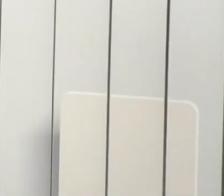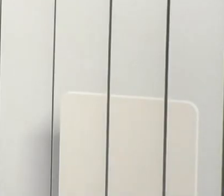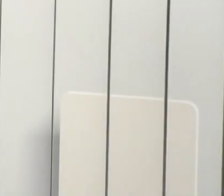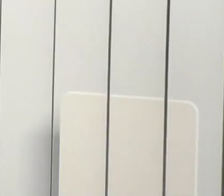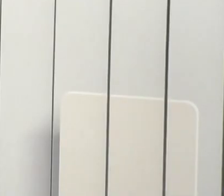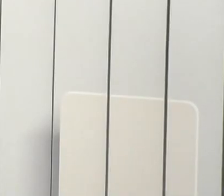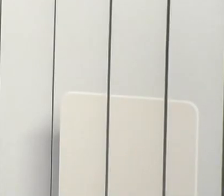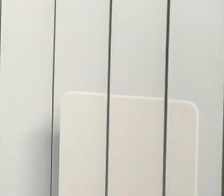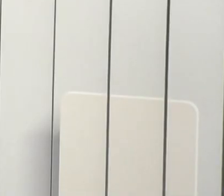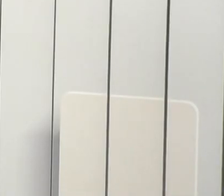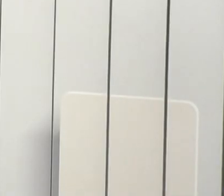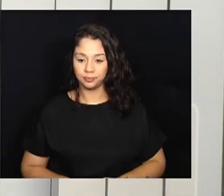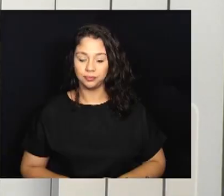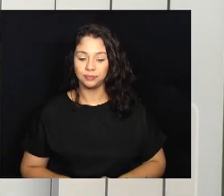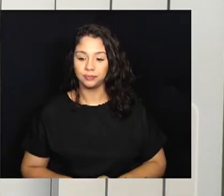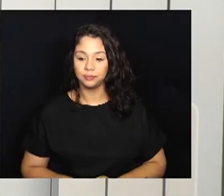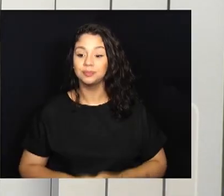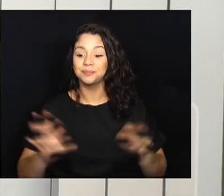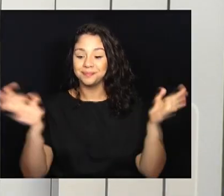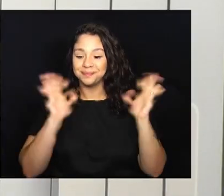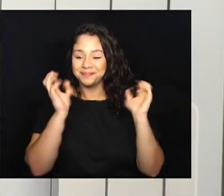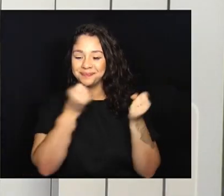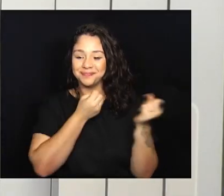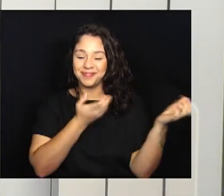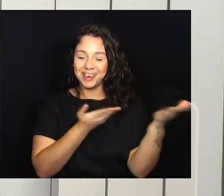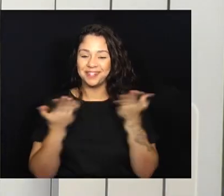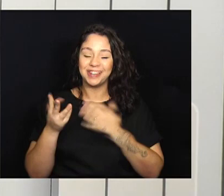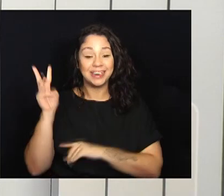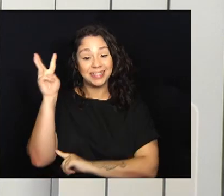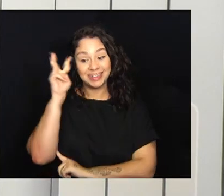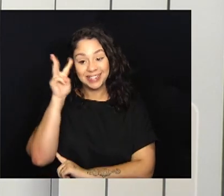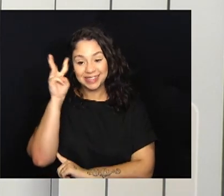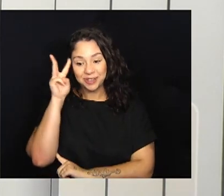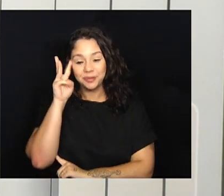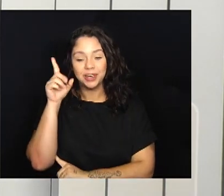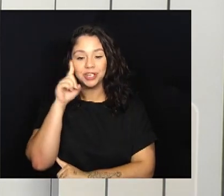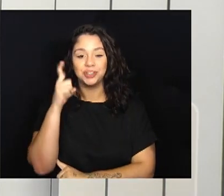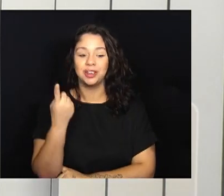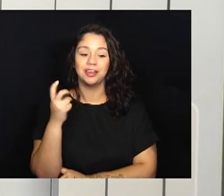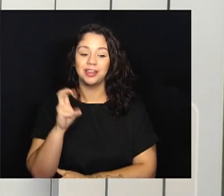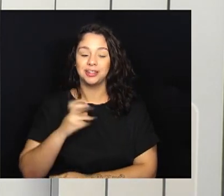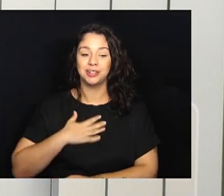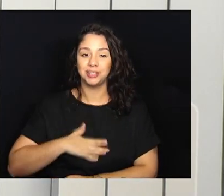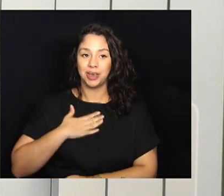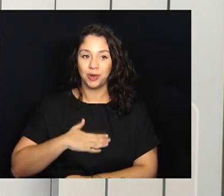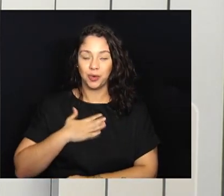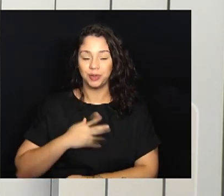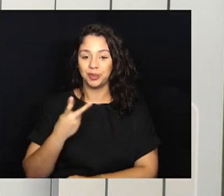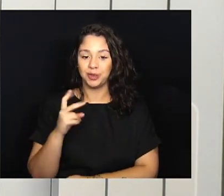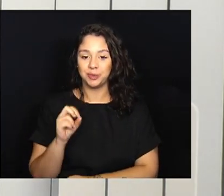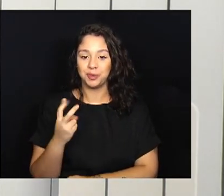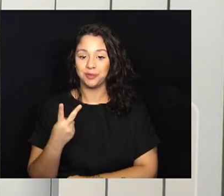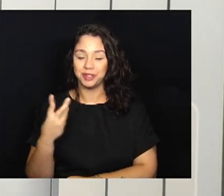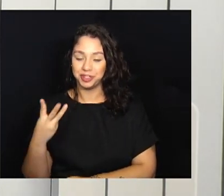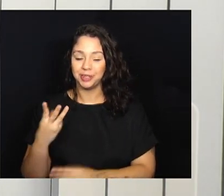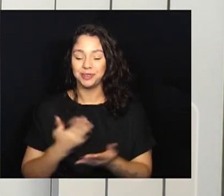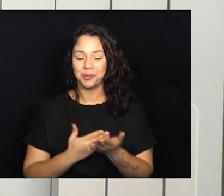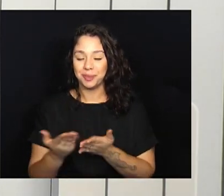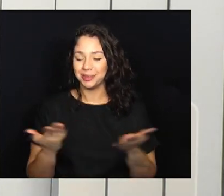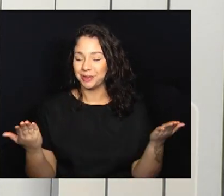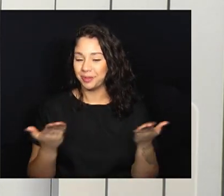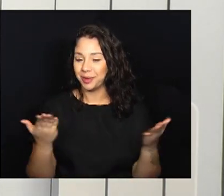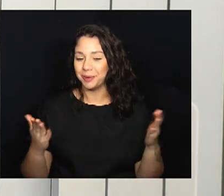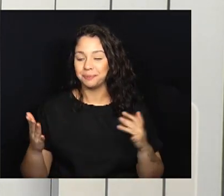Olá, seja bem-vinda, seja bem-vindo. Terça-feira, 15 de agosto de 2023. Começa agora o